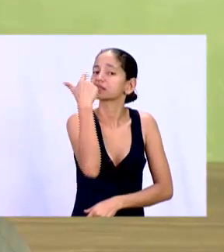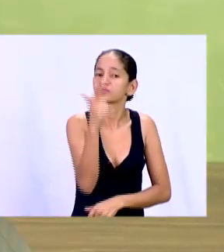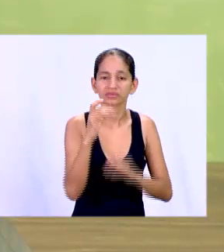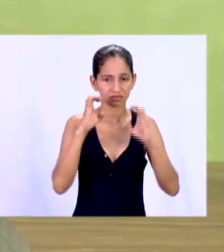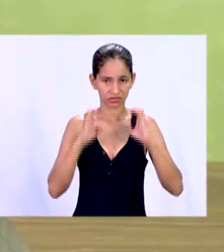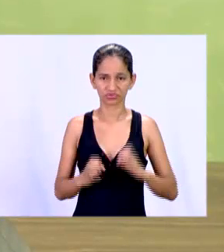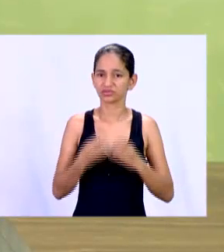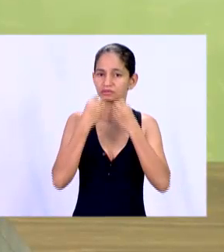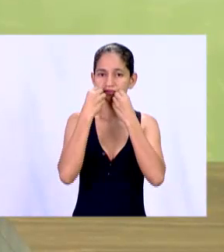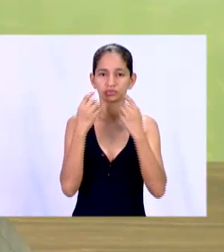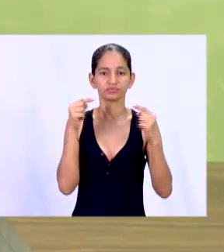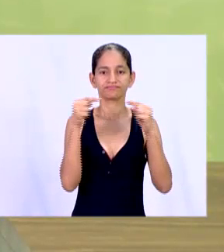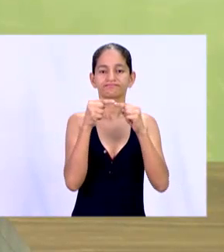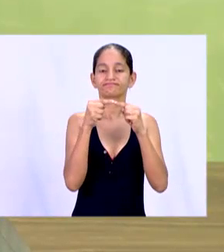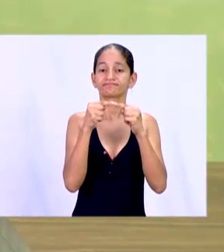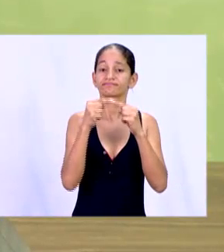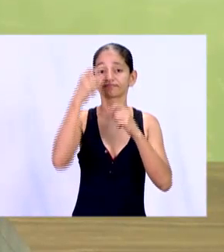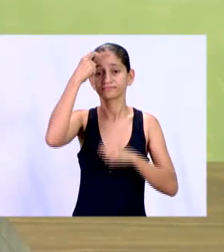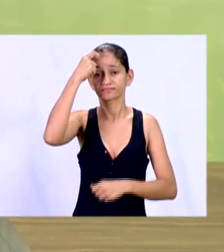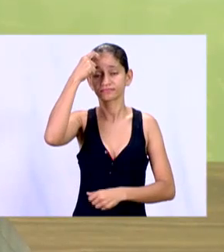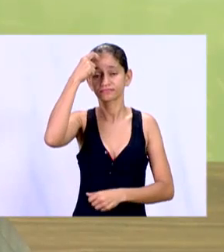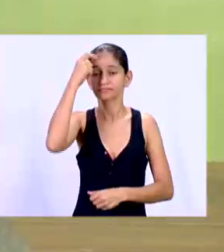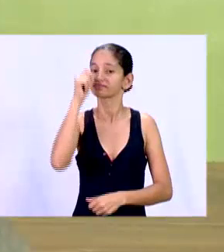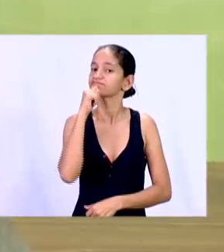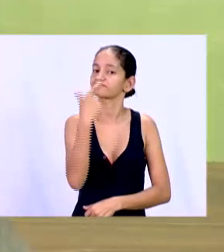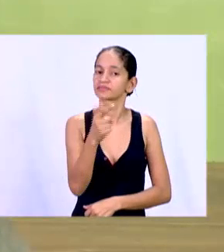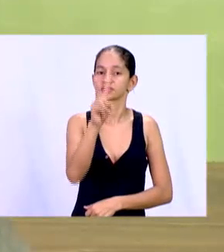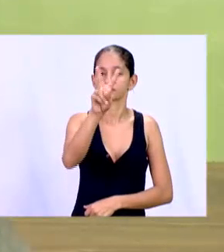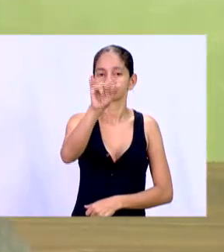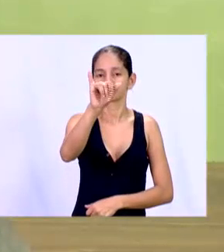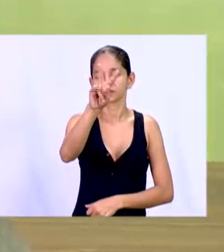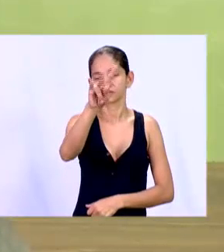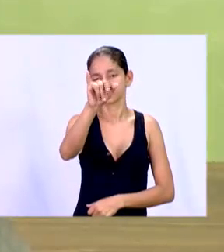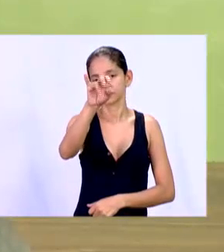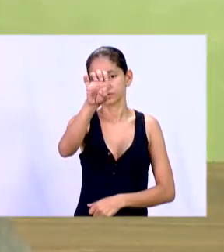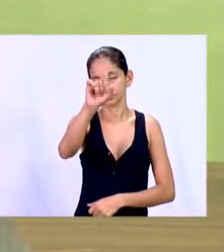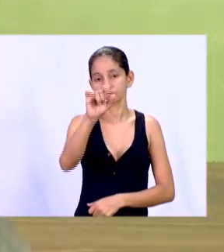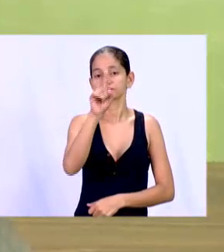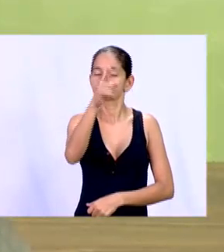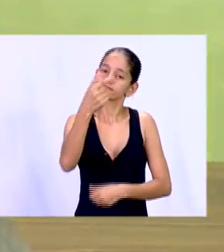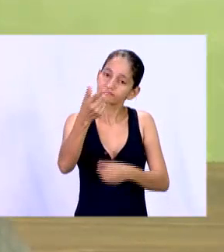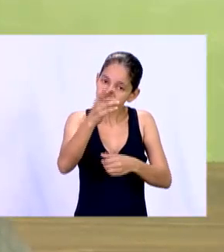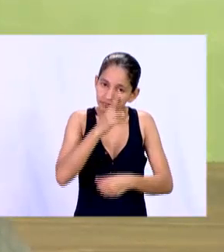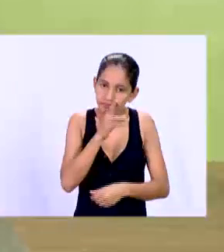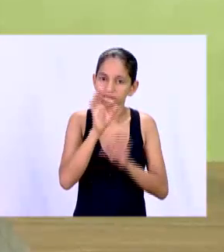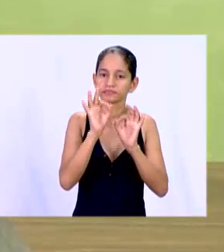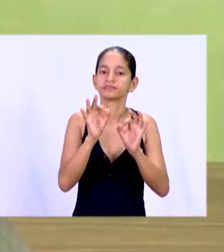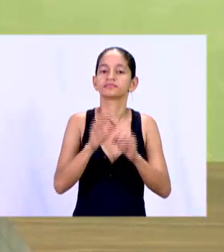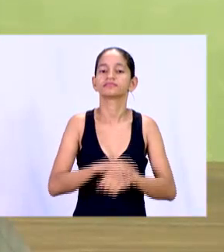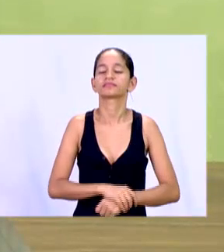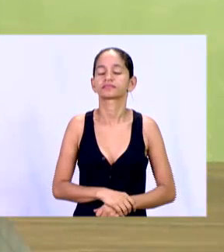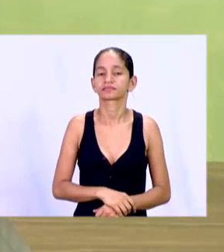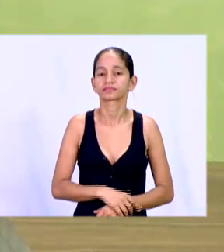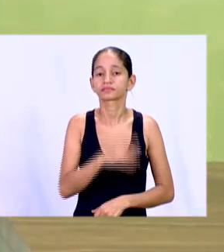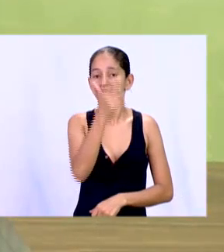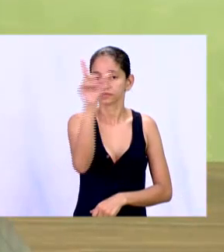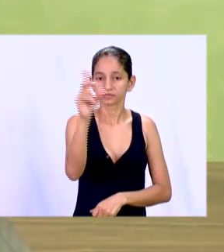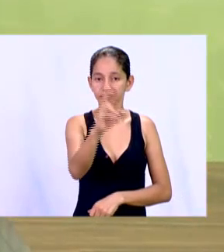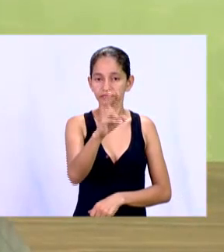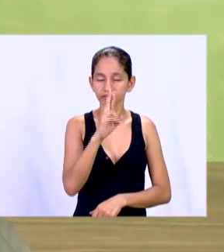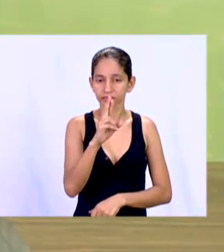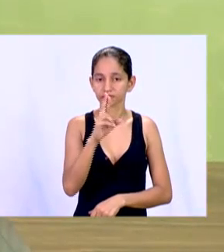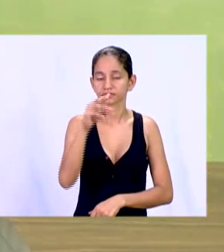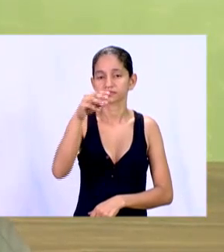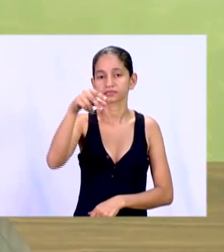à conduta ética da moral. Aluna Viviane, de São Miguel. Uma outra resposta vem de